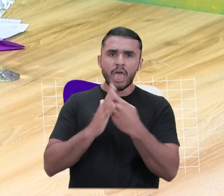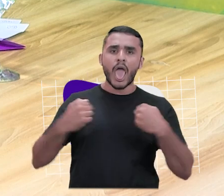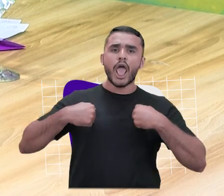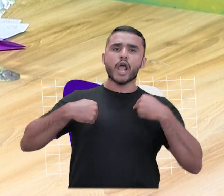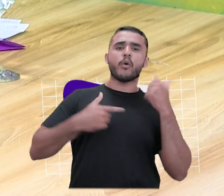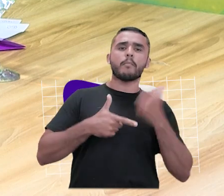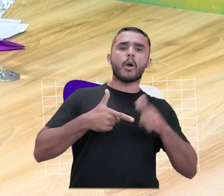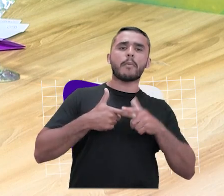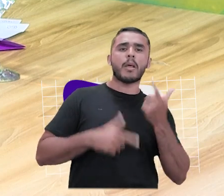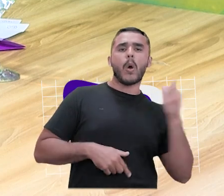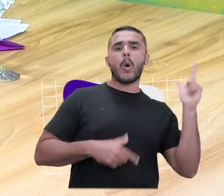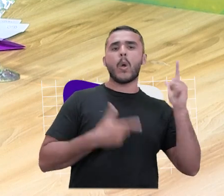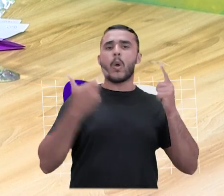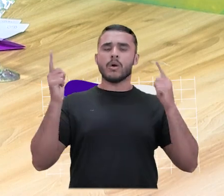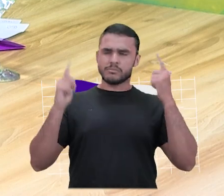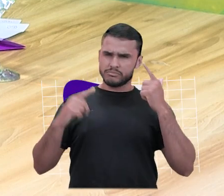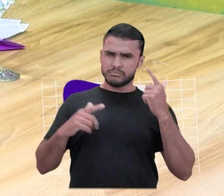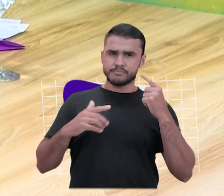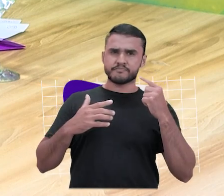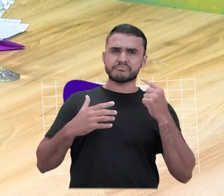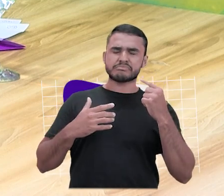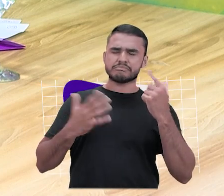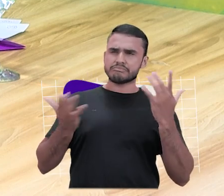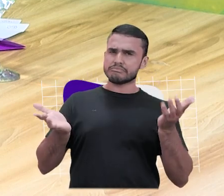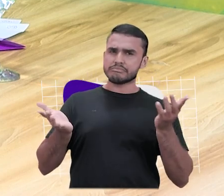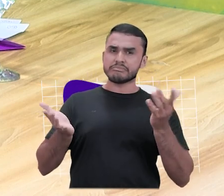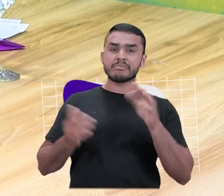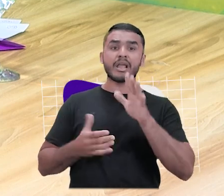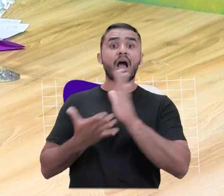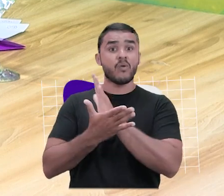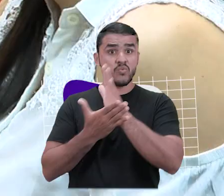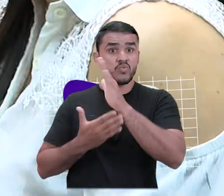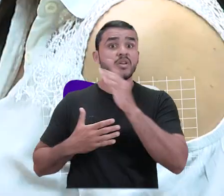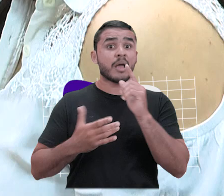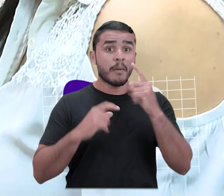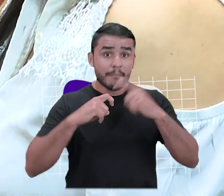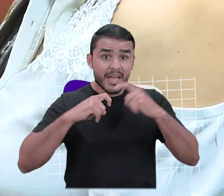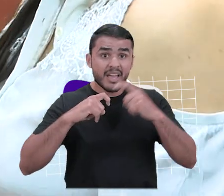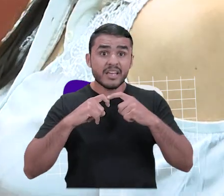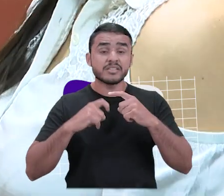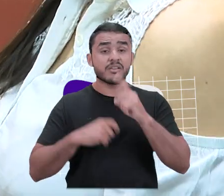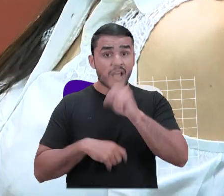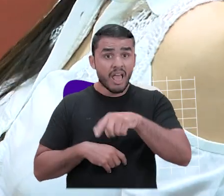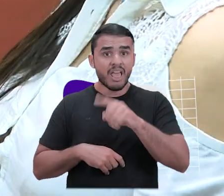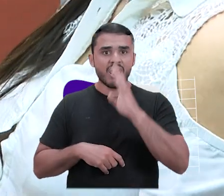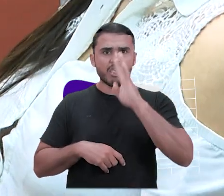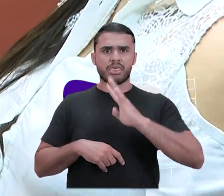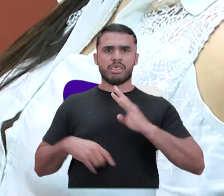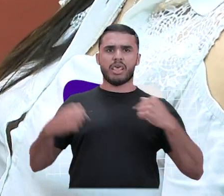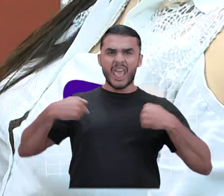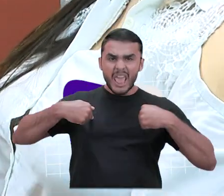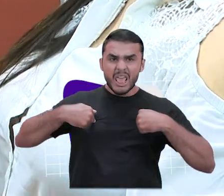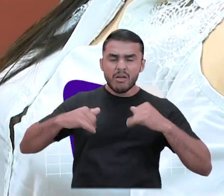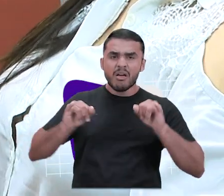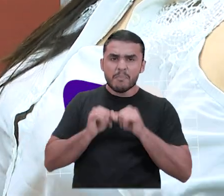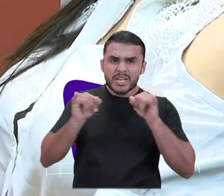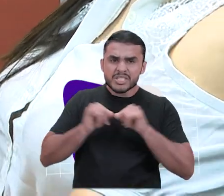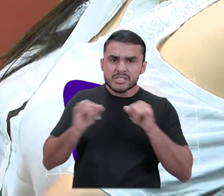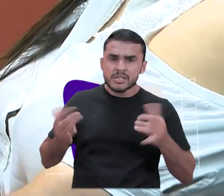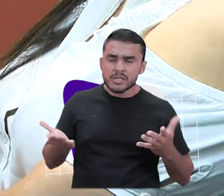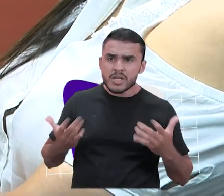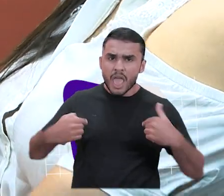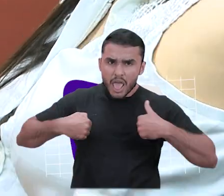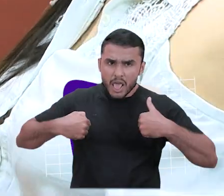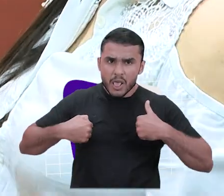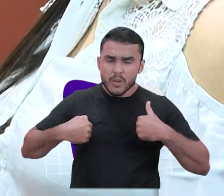Adulto, principalmente. E até médico diz que é frescura, né? Isso. Isso é capacitismo, no fim das total. contas, porque parte da ideia de que